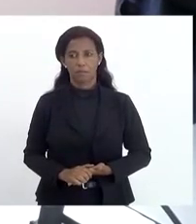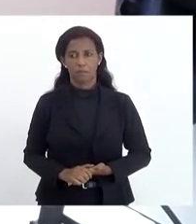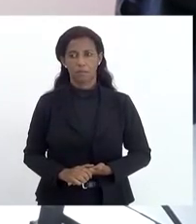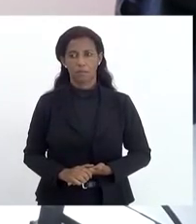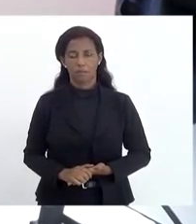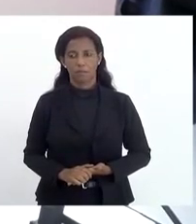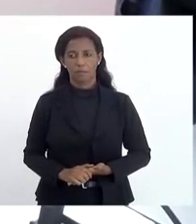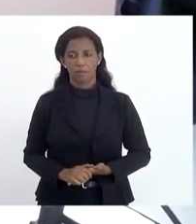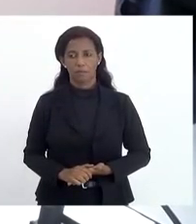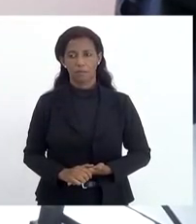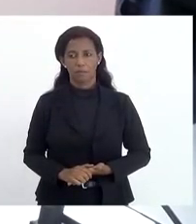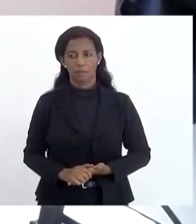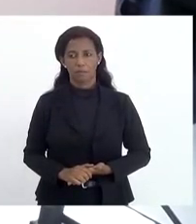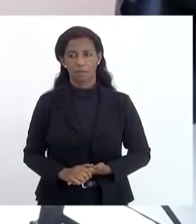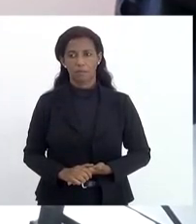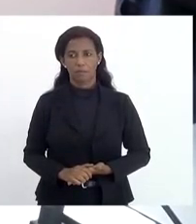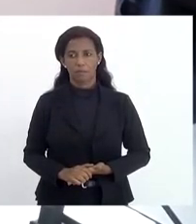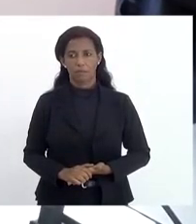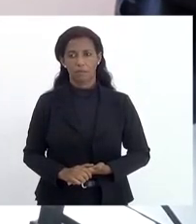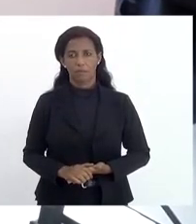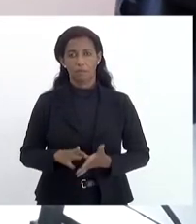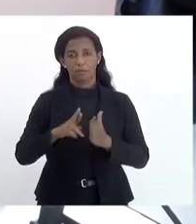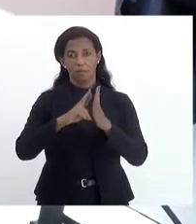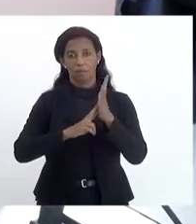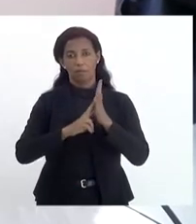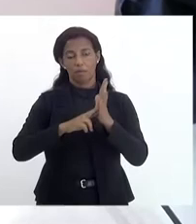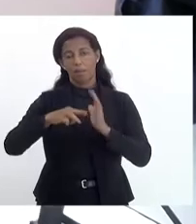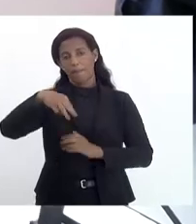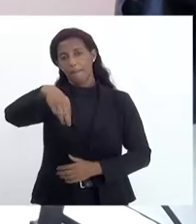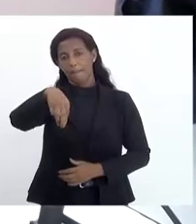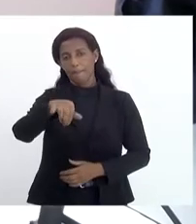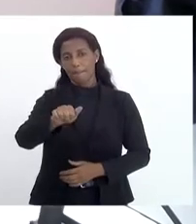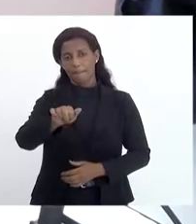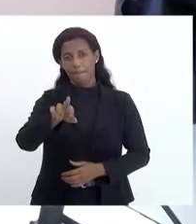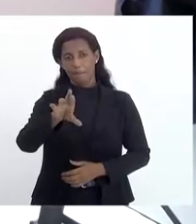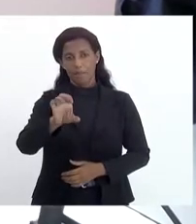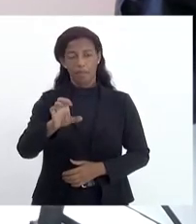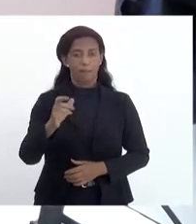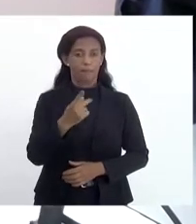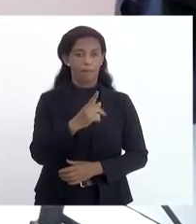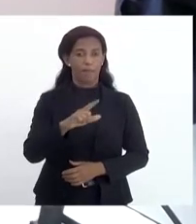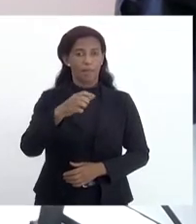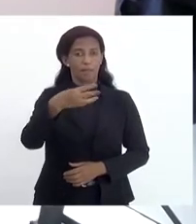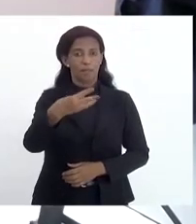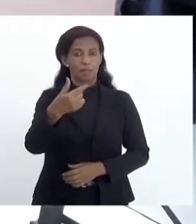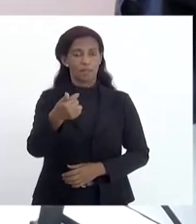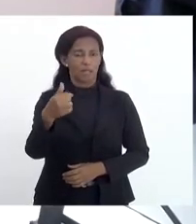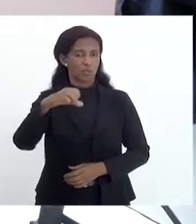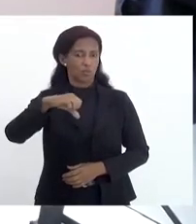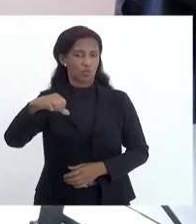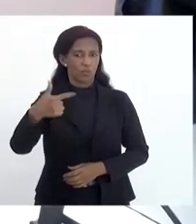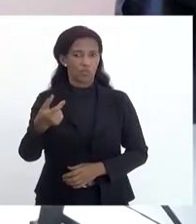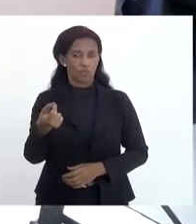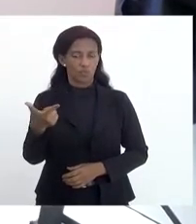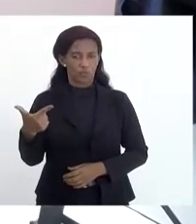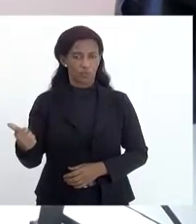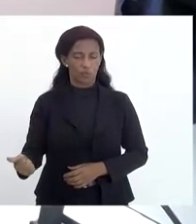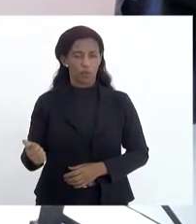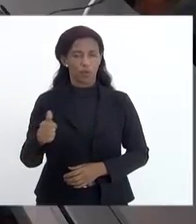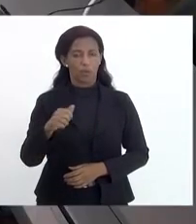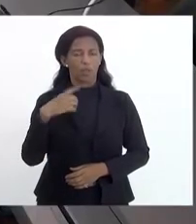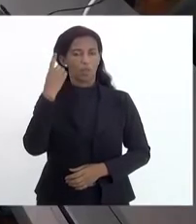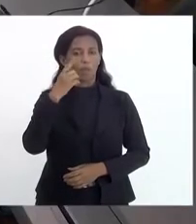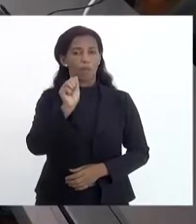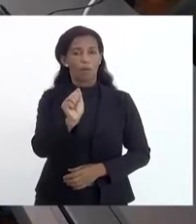Bloco em constitucionalidade, injuridicidade e legalidade. Relator deputado Carlos Mink. Projeto de lei 3799-2021. Autoria deputado Anderson